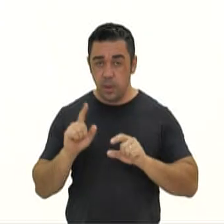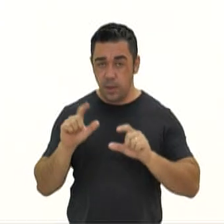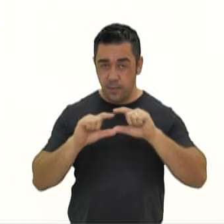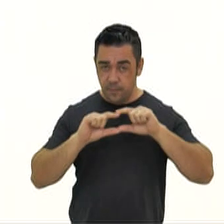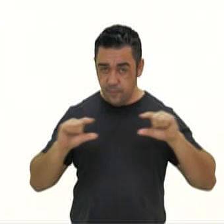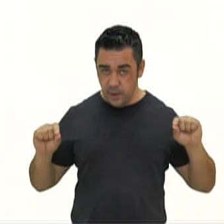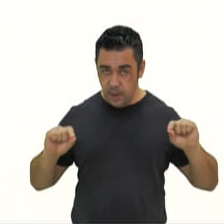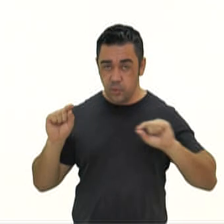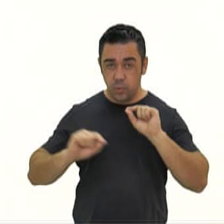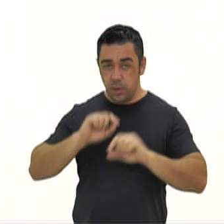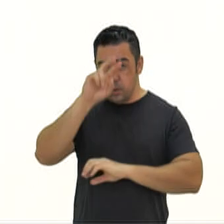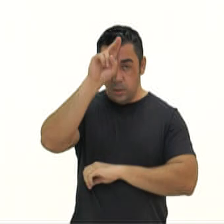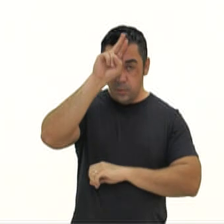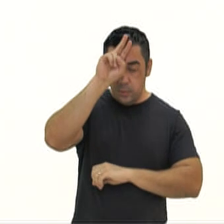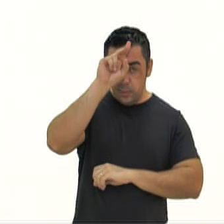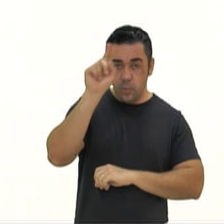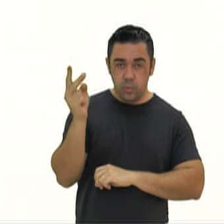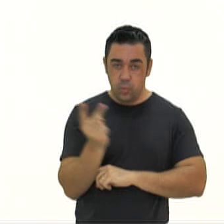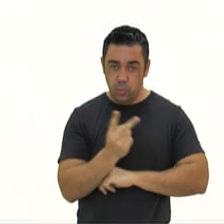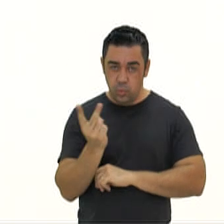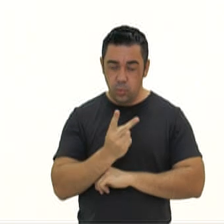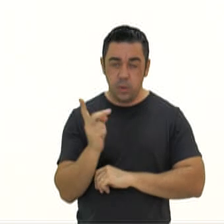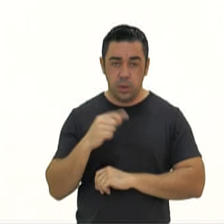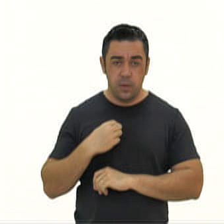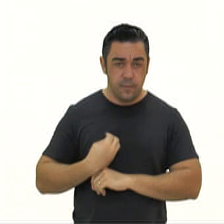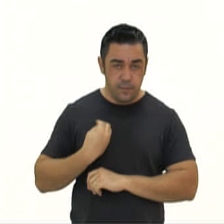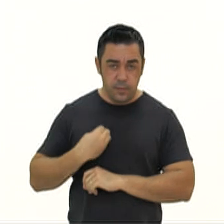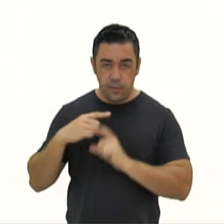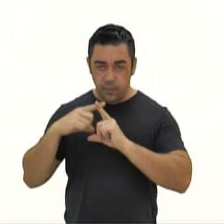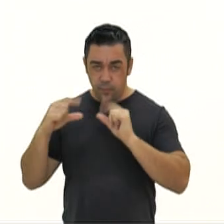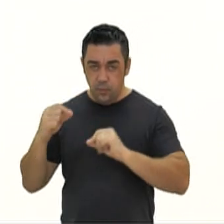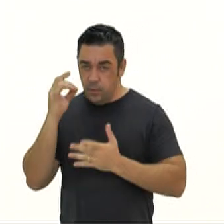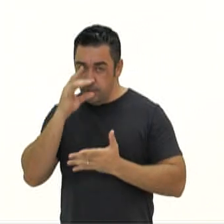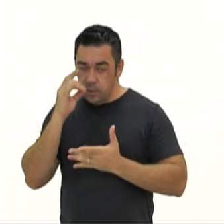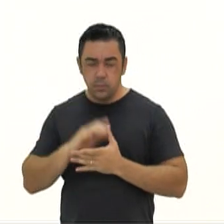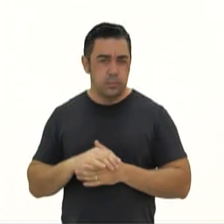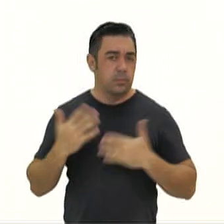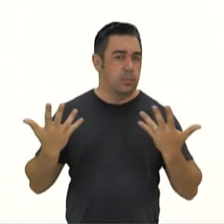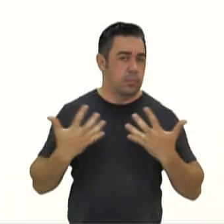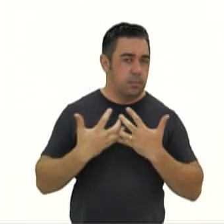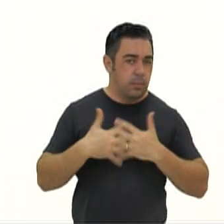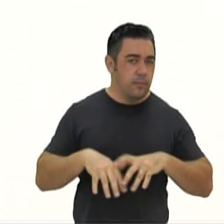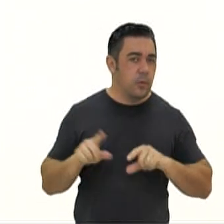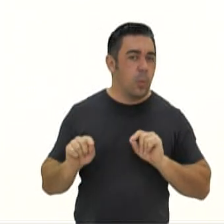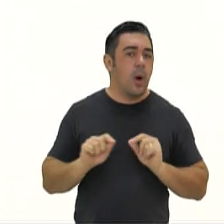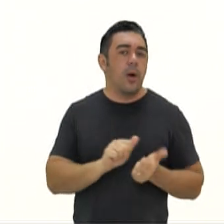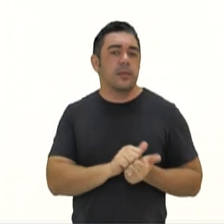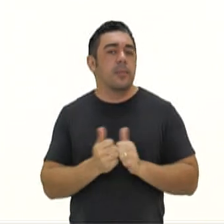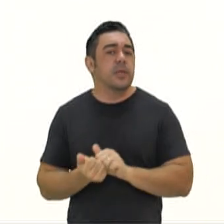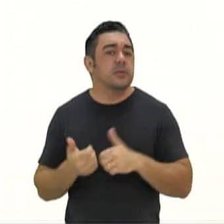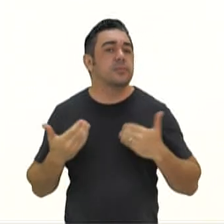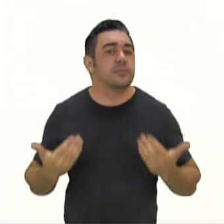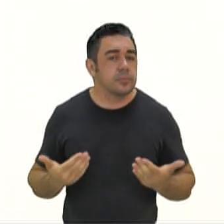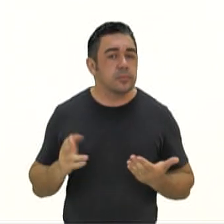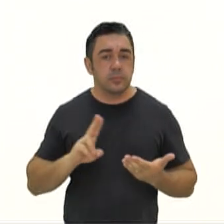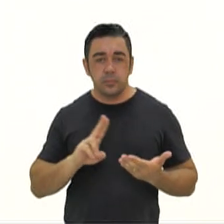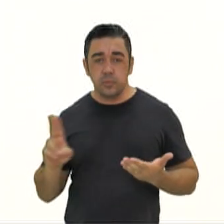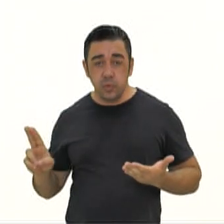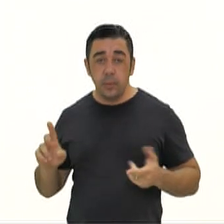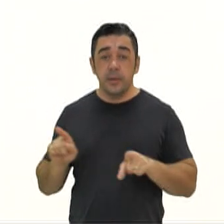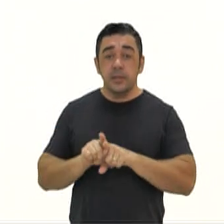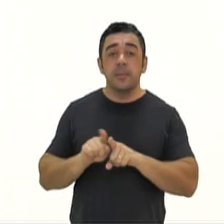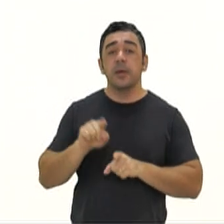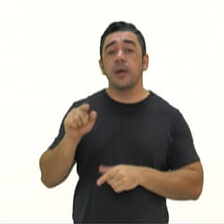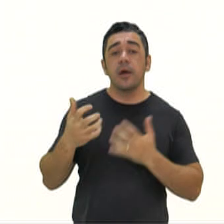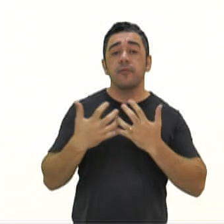frase sobre louva-a-Deus e esperanças e sua função. Então, eu quero saber que adaptação que é e também eu quero saber a